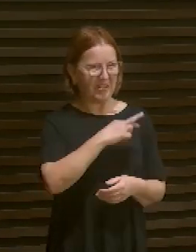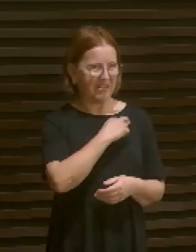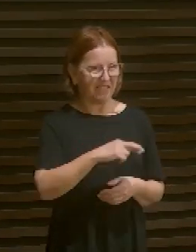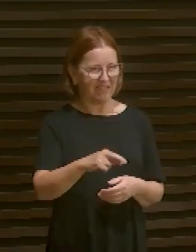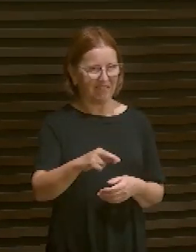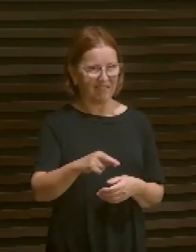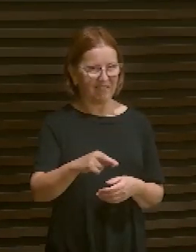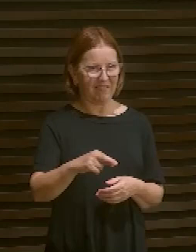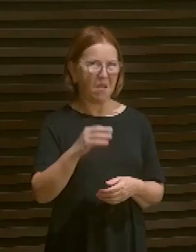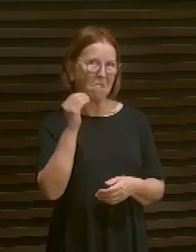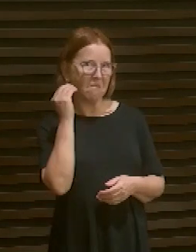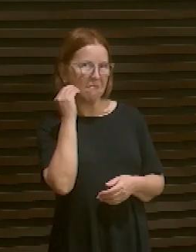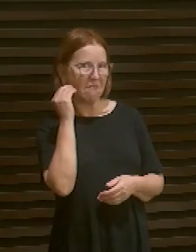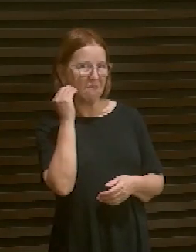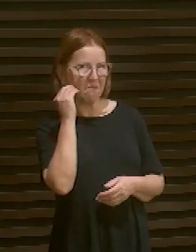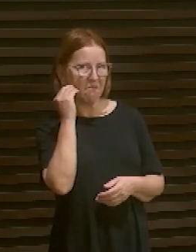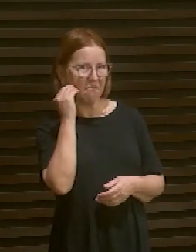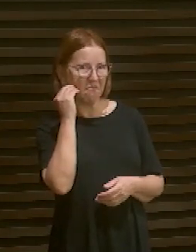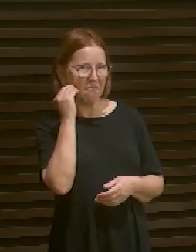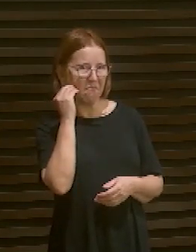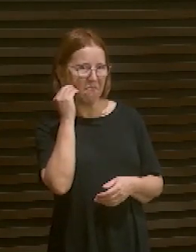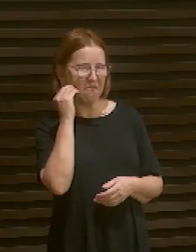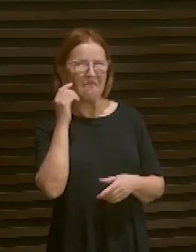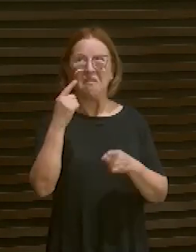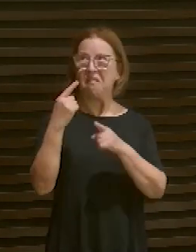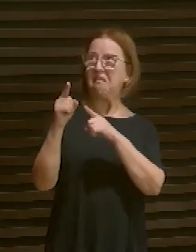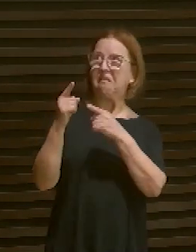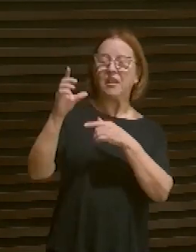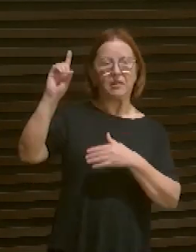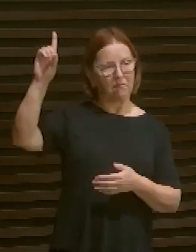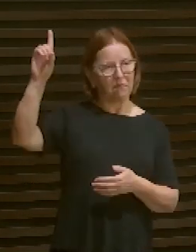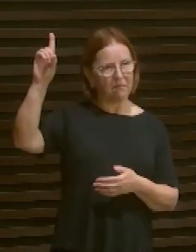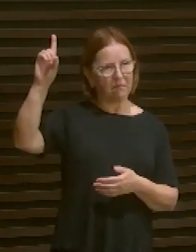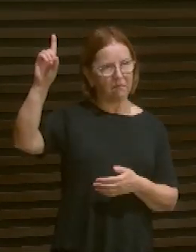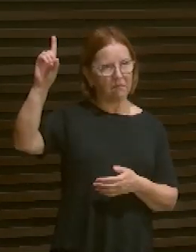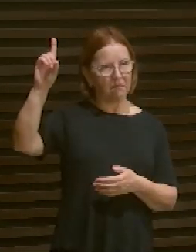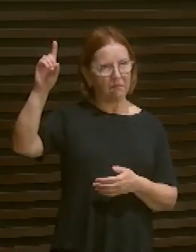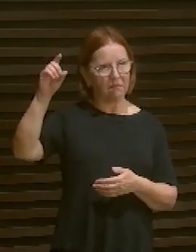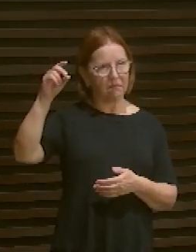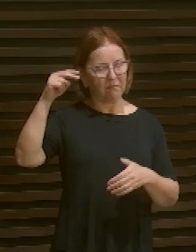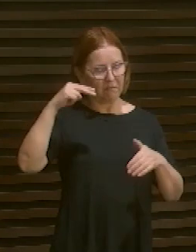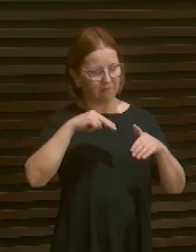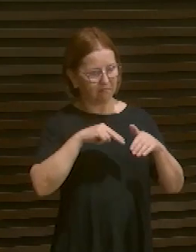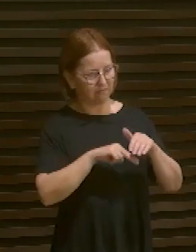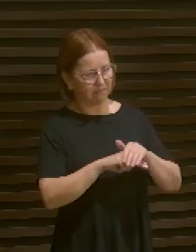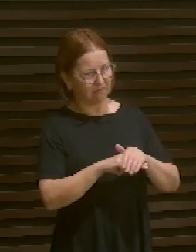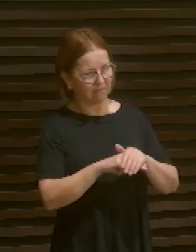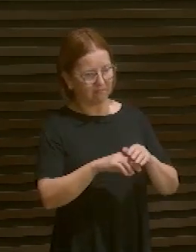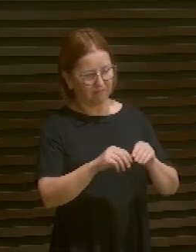todavia, testa e tenta Deus. E é sepultado na areia.